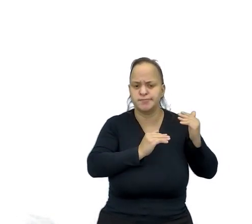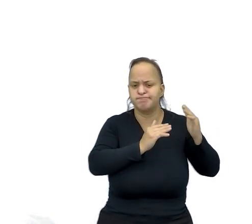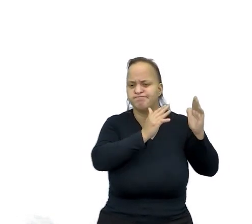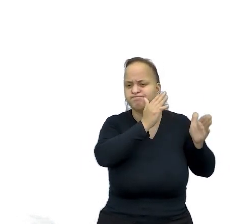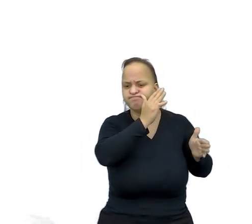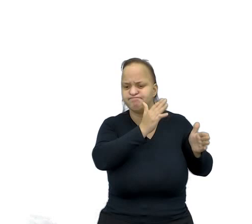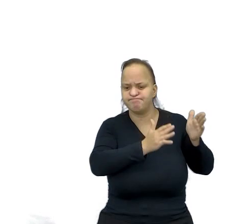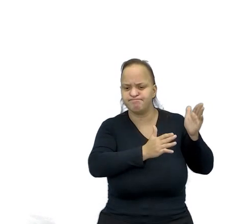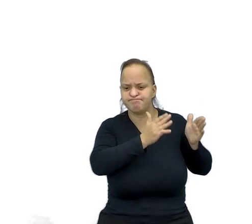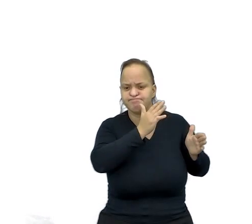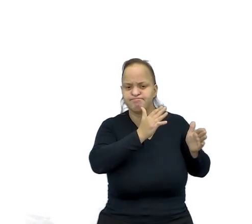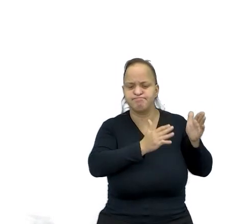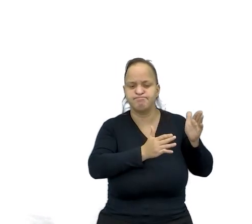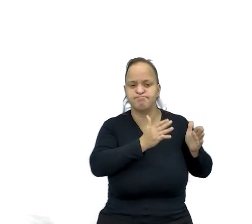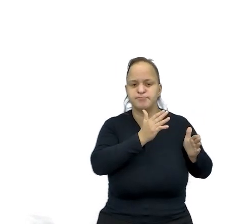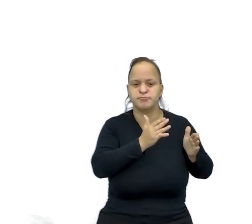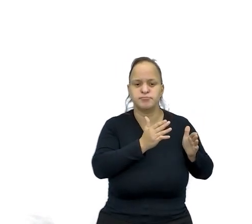época,